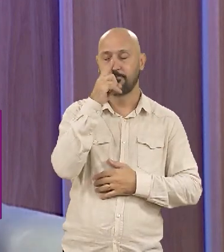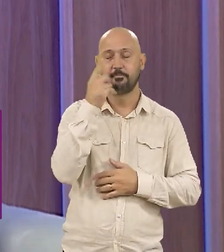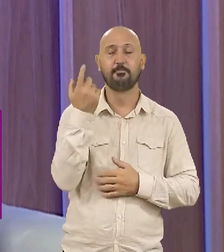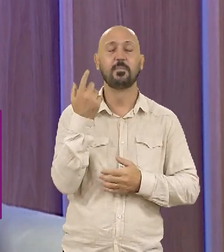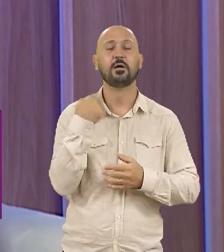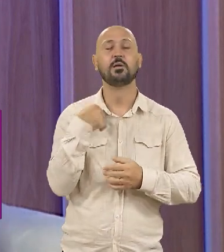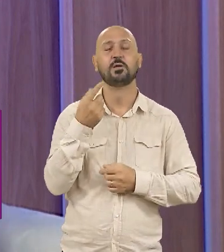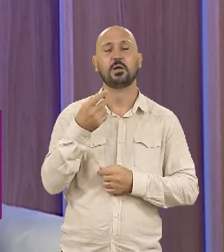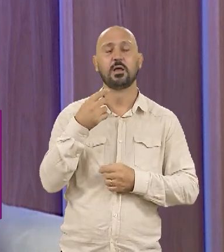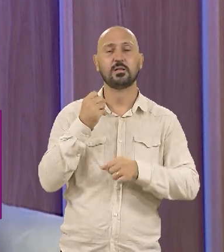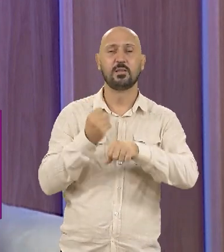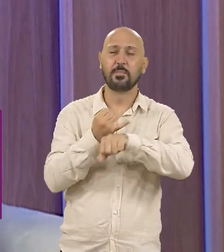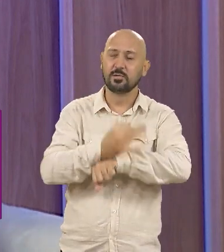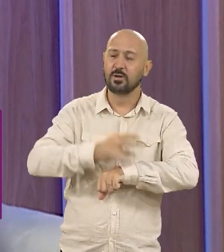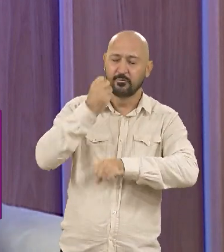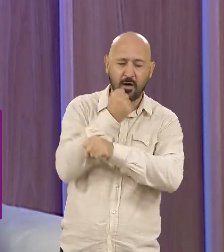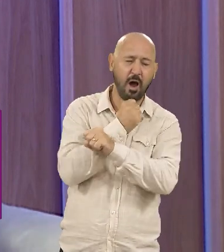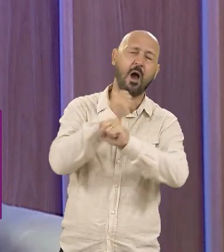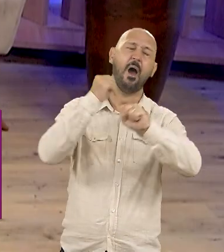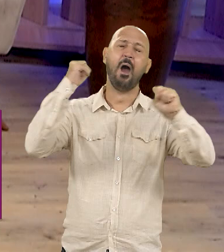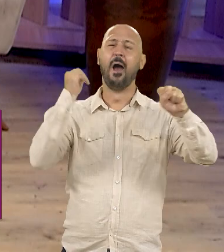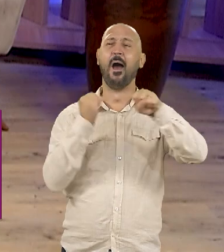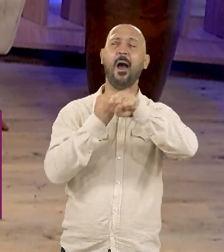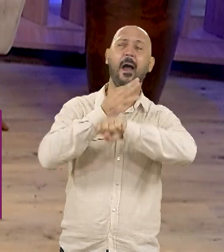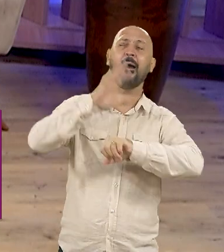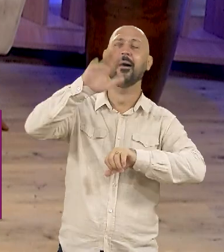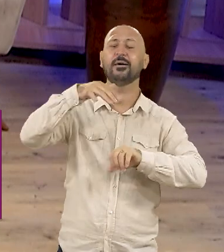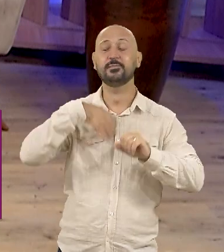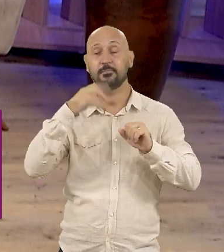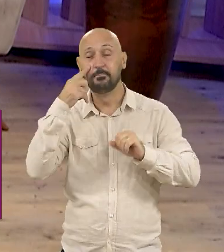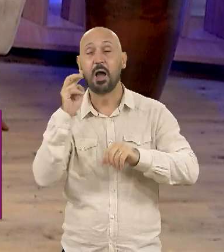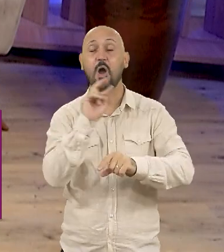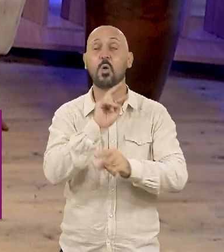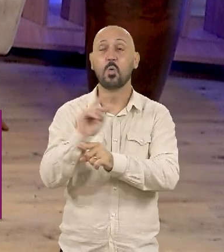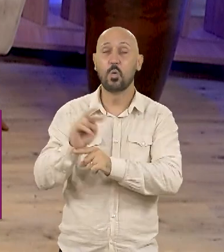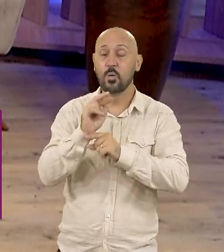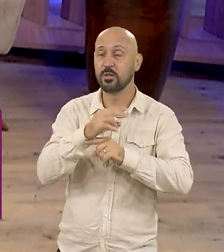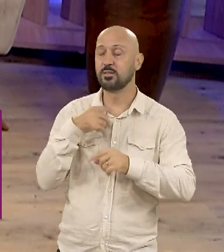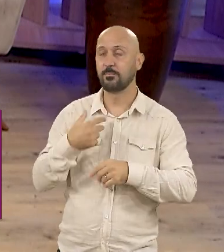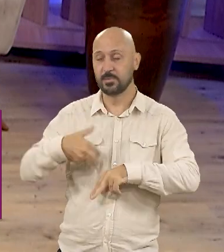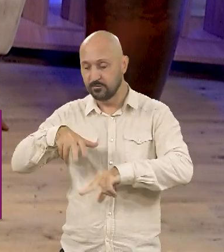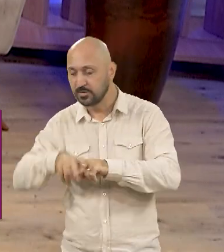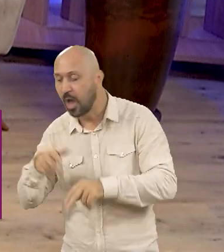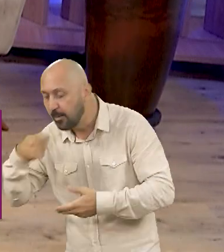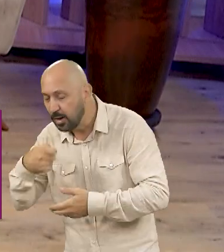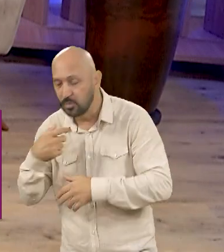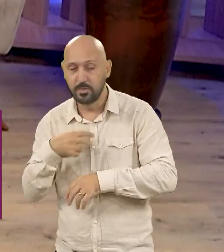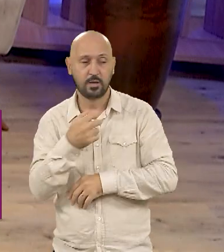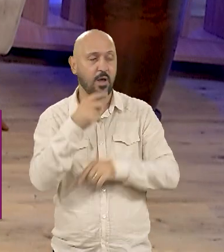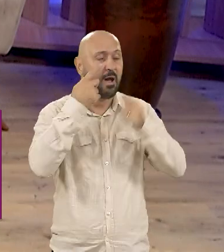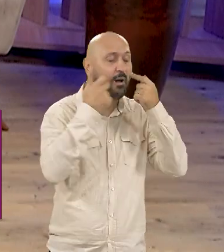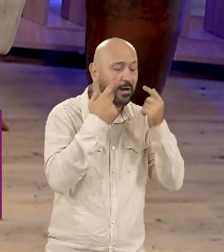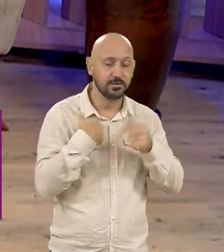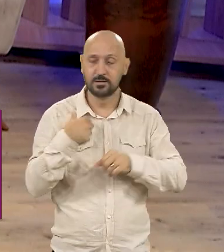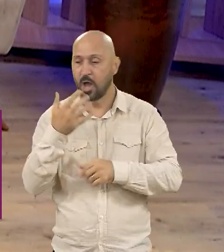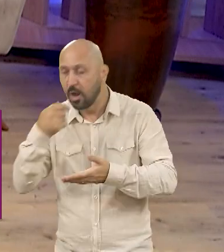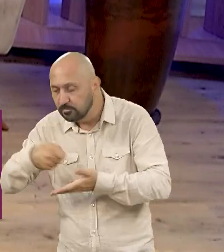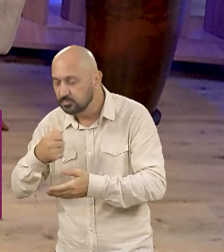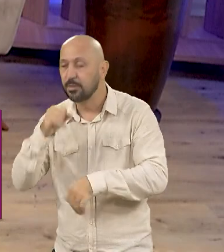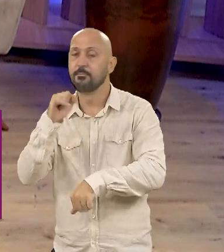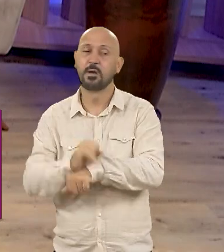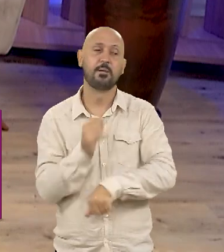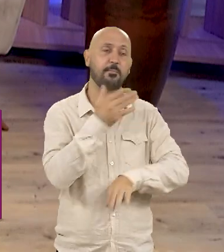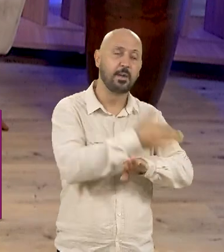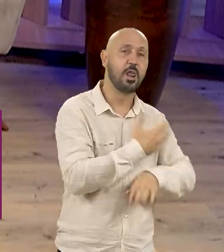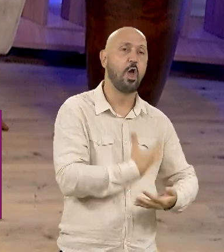vai acordar 2, 3 vezes na madrugada, uma mãe quando vai sentar para comer, o bebê chora, você precisa parar o seu